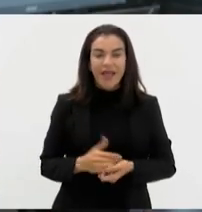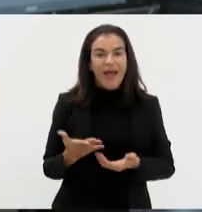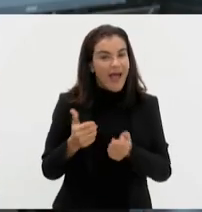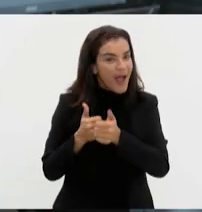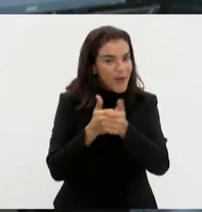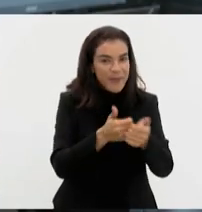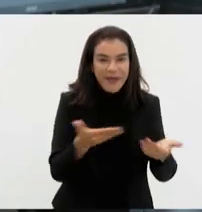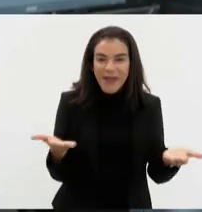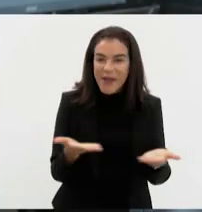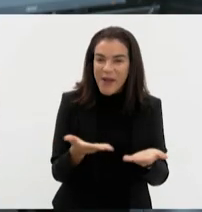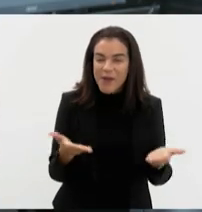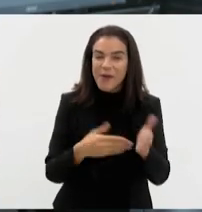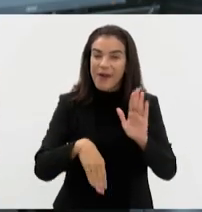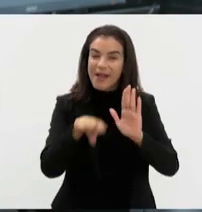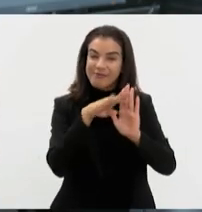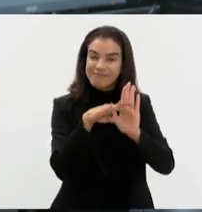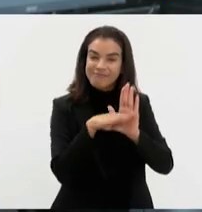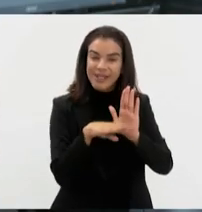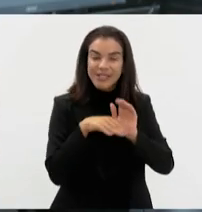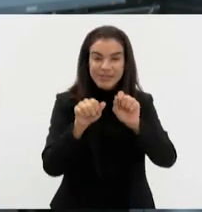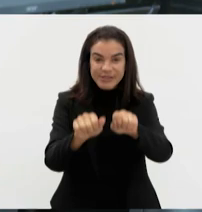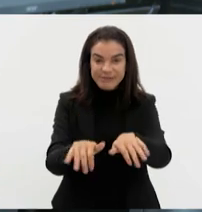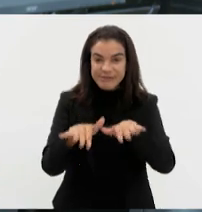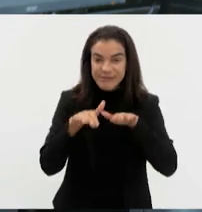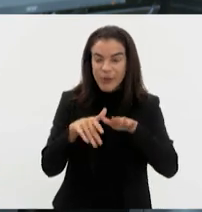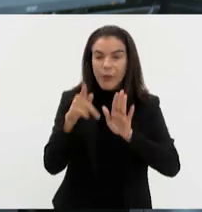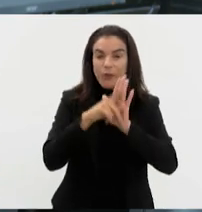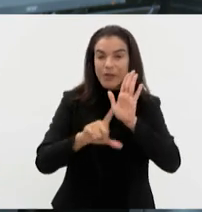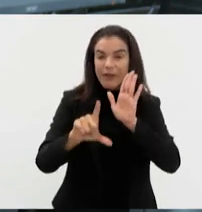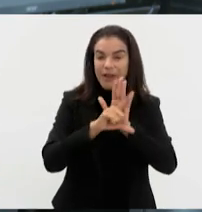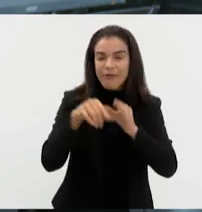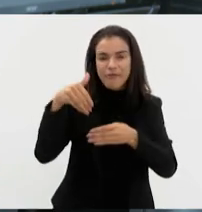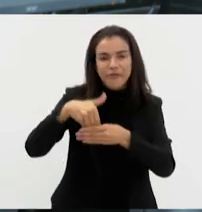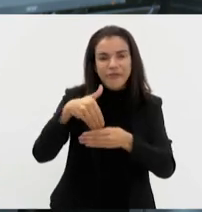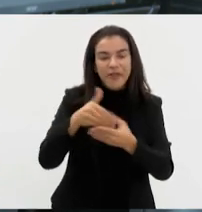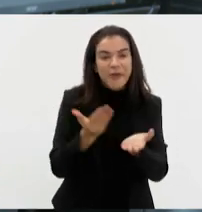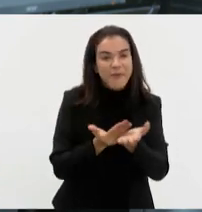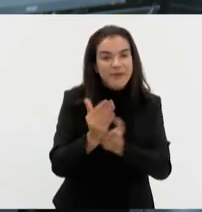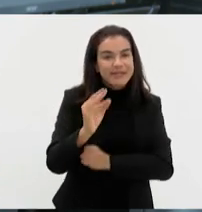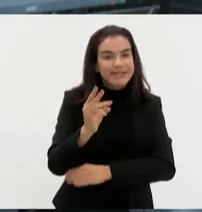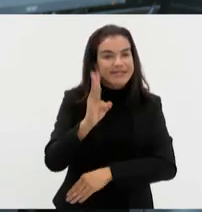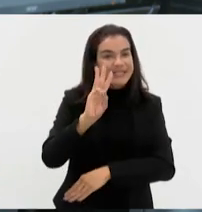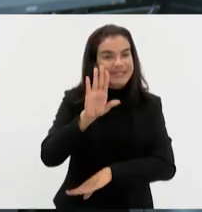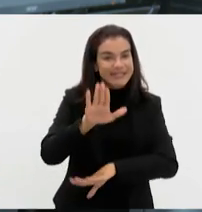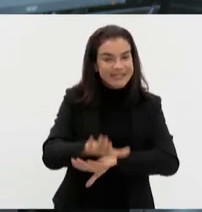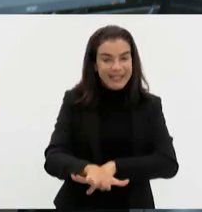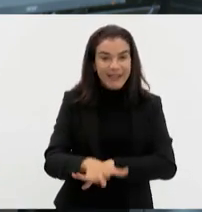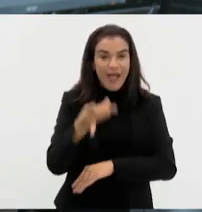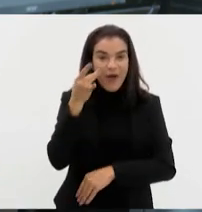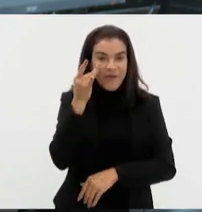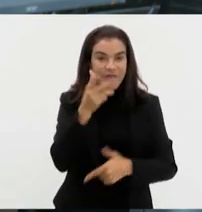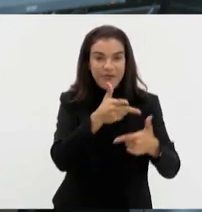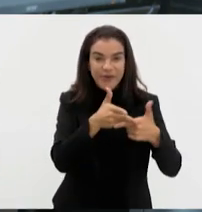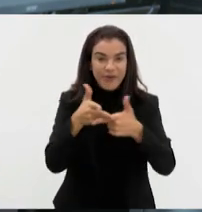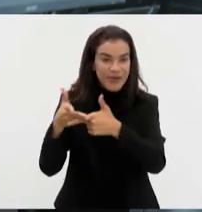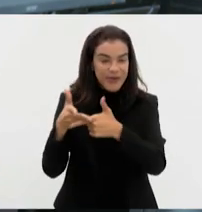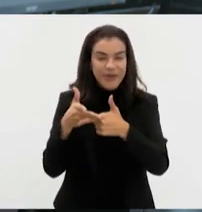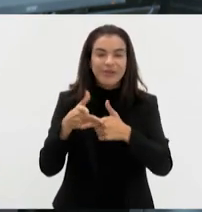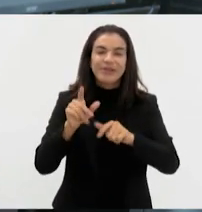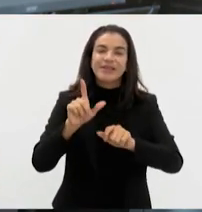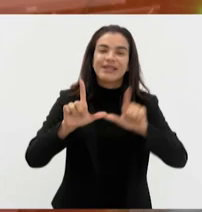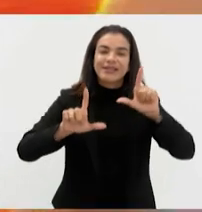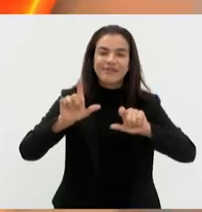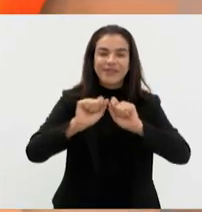Acompanhe agora a agenda do plenário com os projetos que serão votados a partir das 3 da tarde com transmissão ao vivo da TV